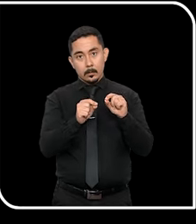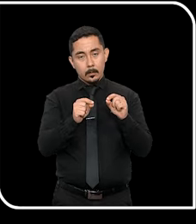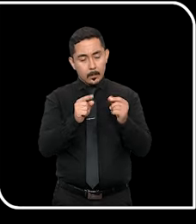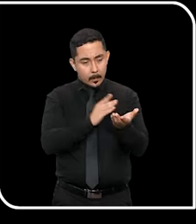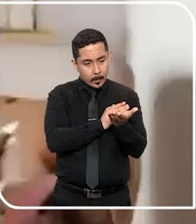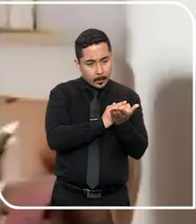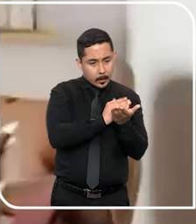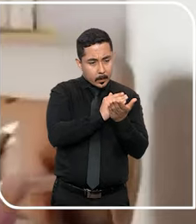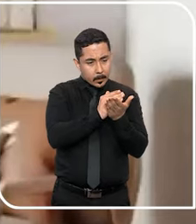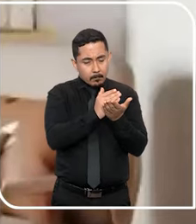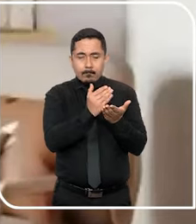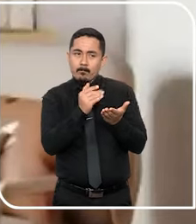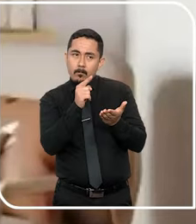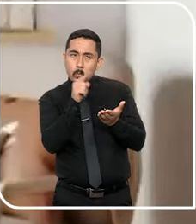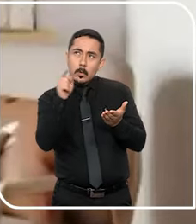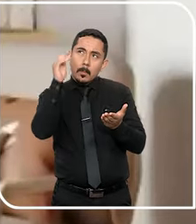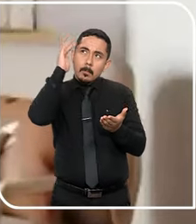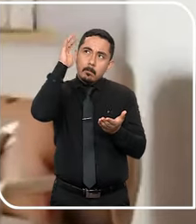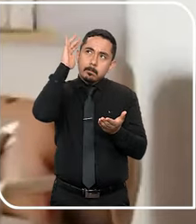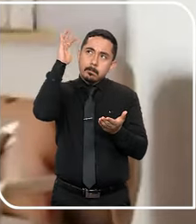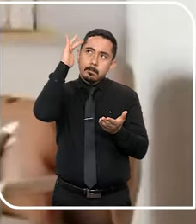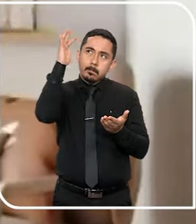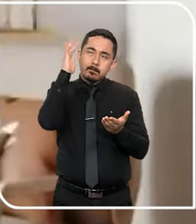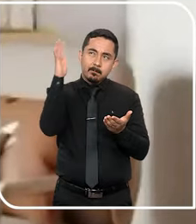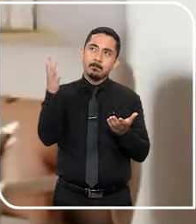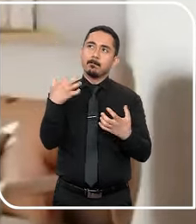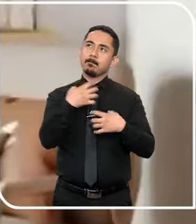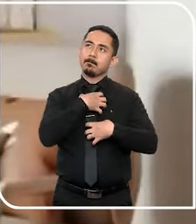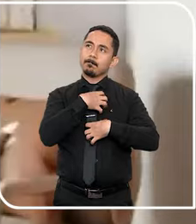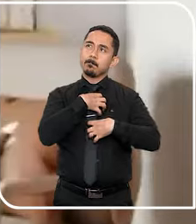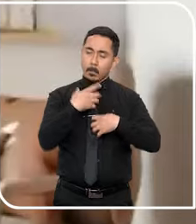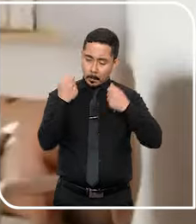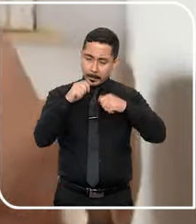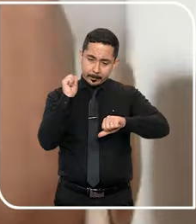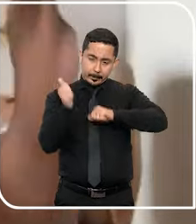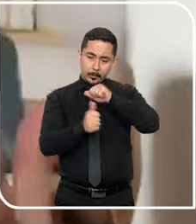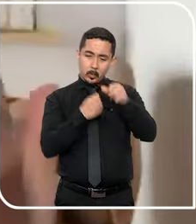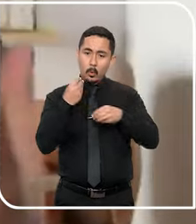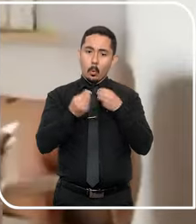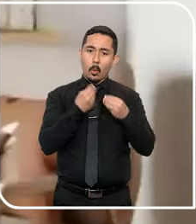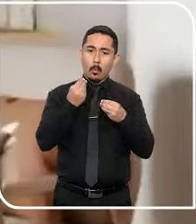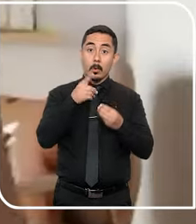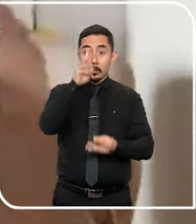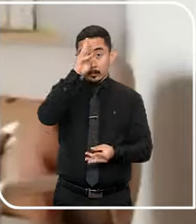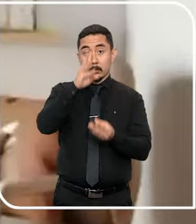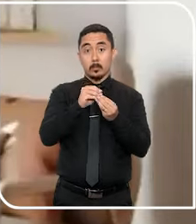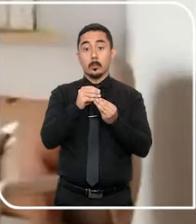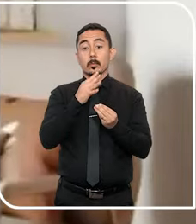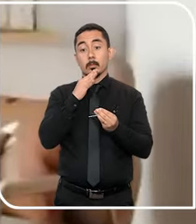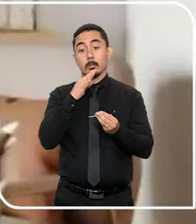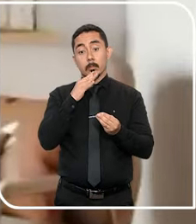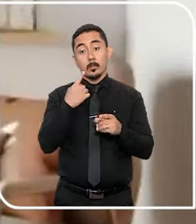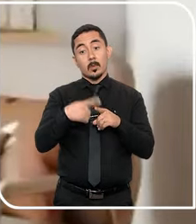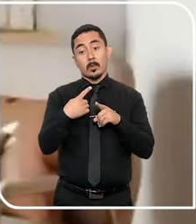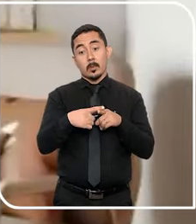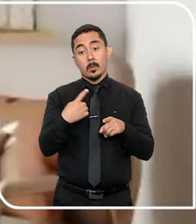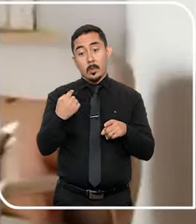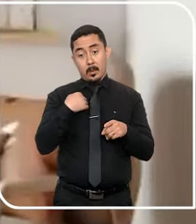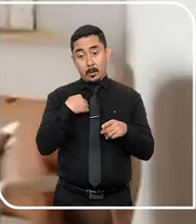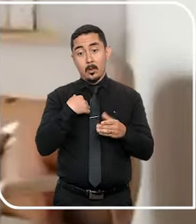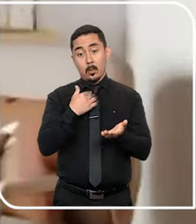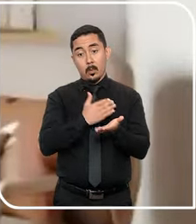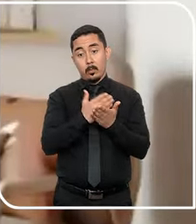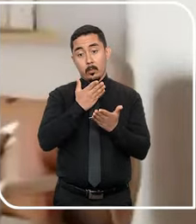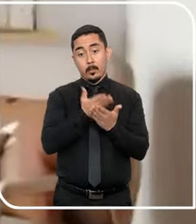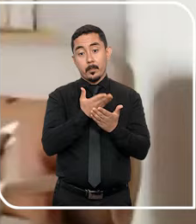um ponto de incômodo eh reflexões para que vocês pensem para ver se vocês se se reconhecem porque eu quando